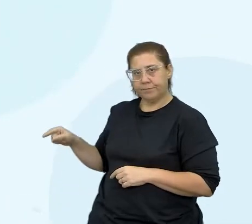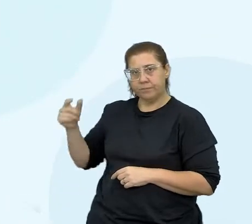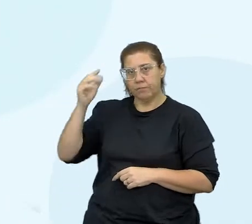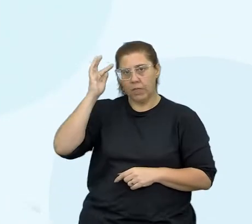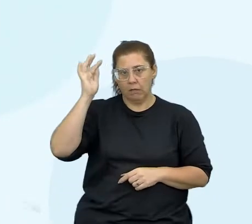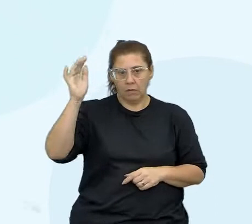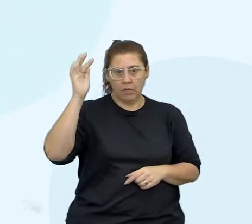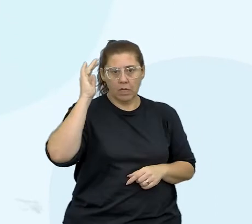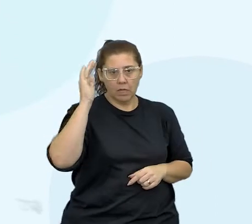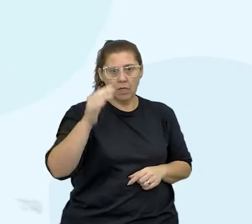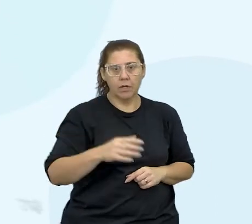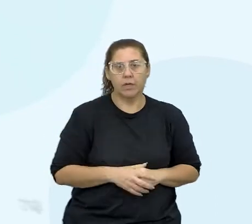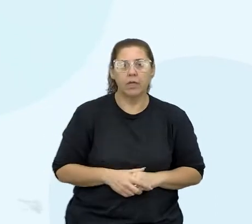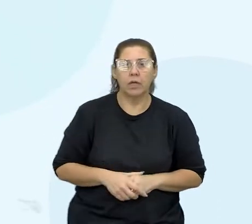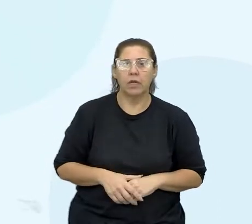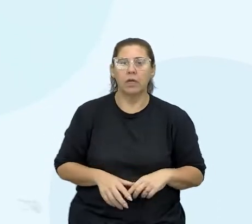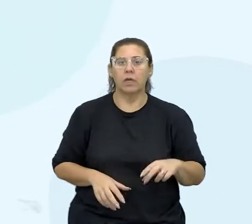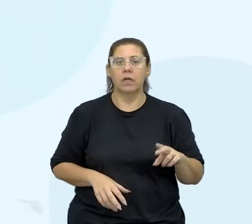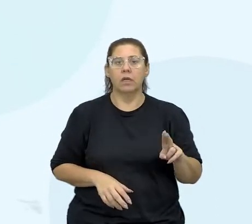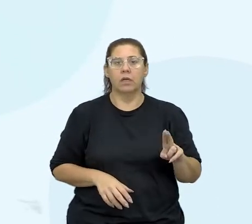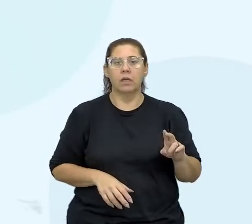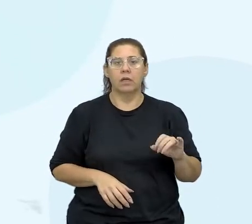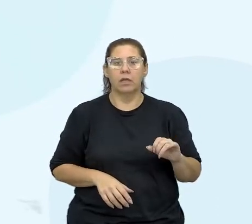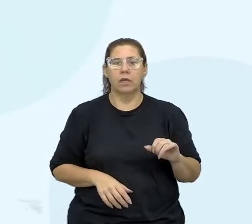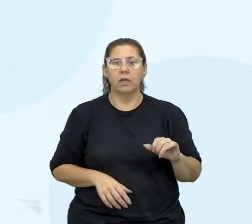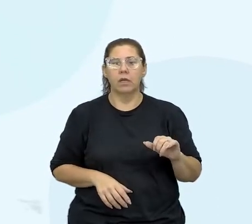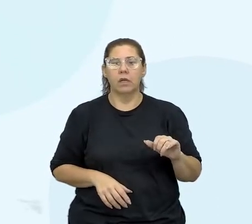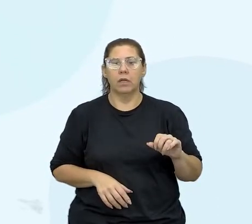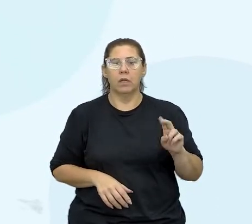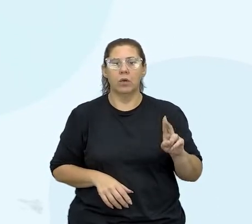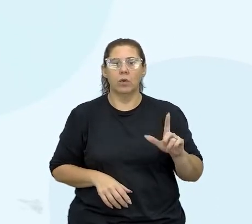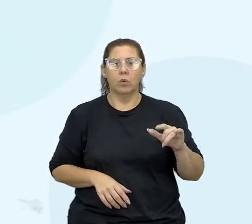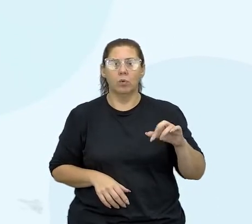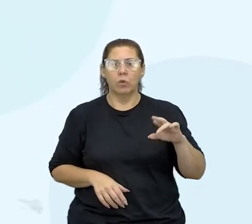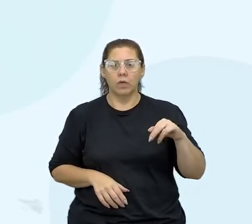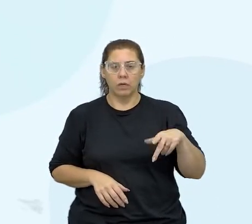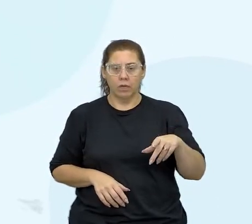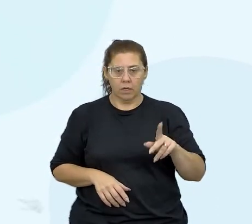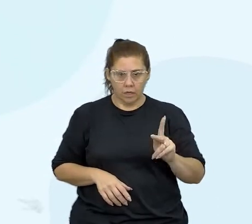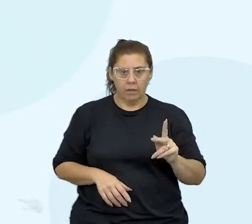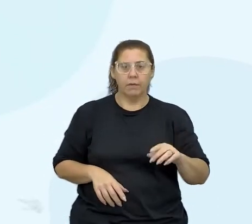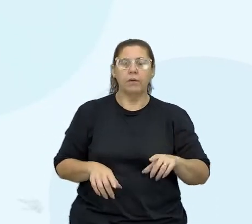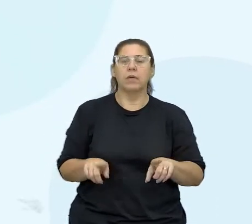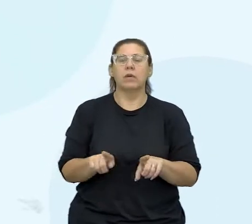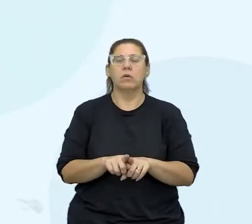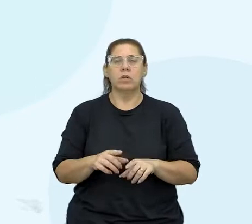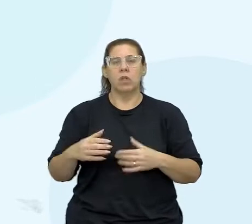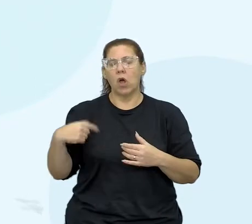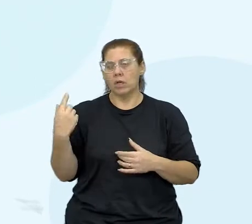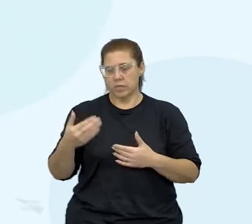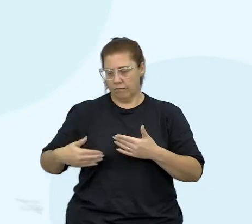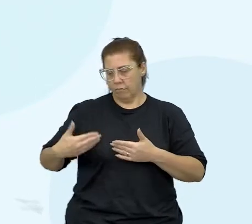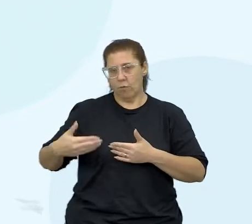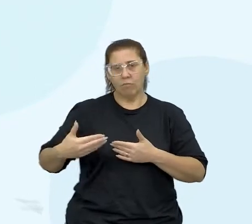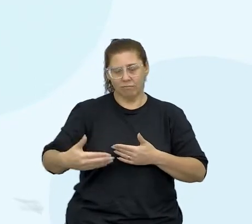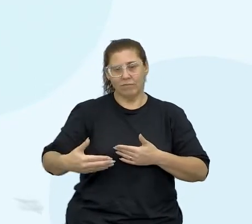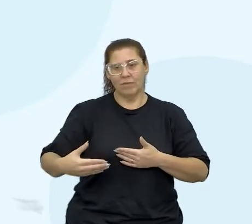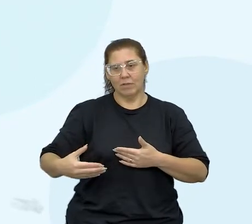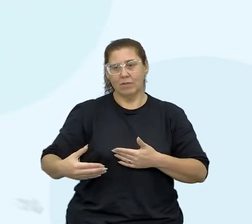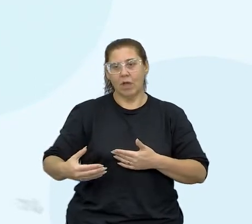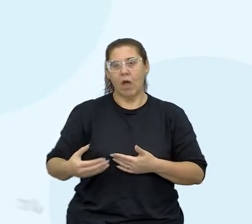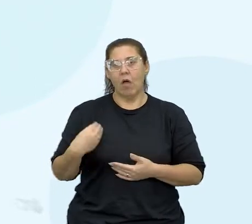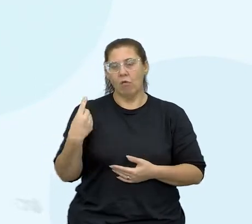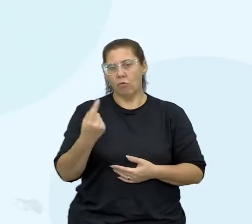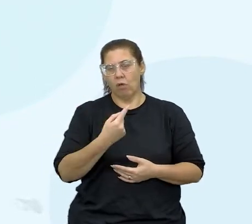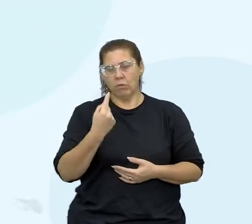de risco do Yuri Kibek, que ele fala justamente que esse processo que nós estamos vivendo, e a gente já viu isso até com o Bauman, quando a